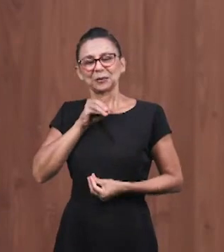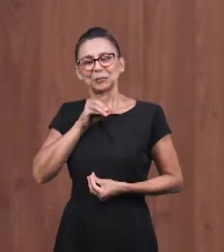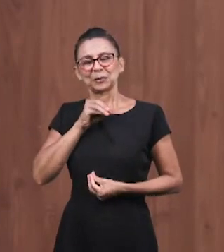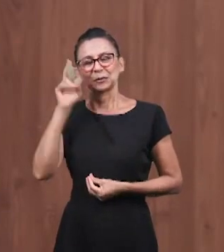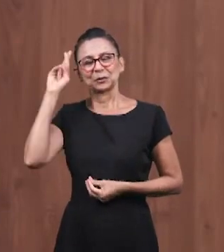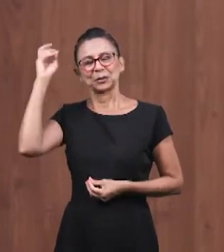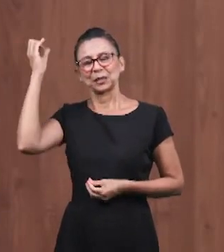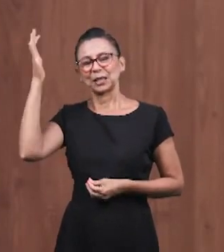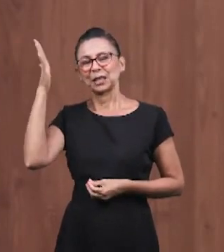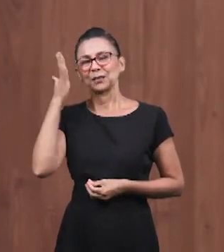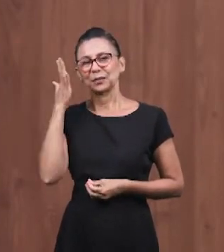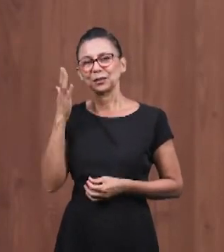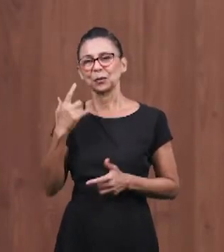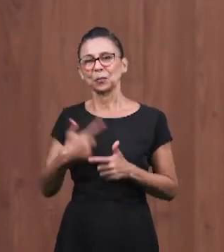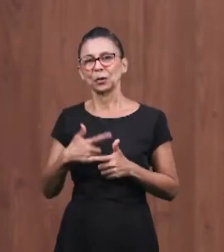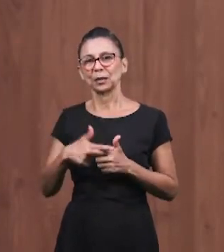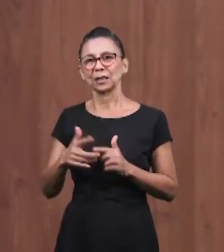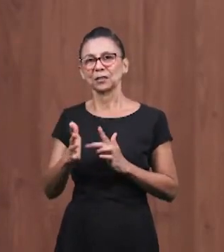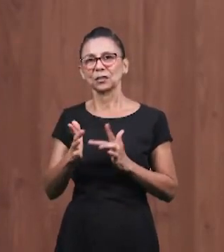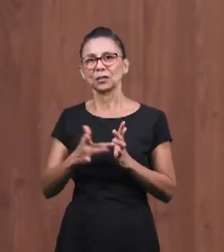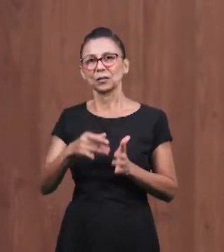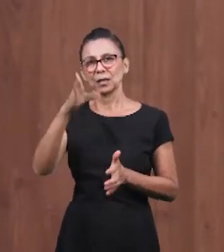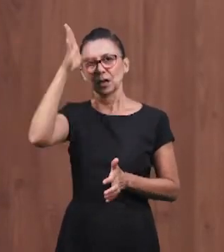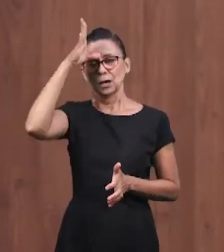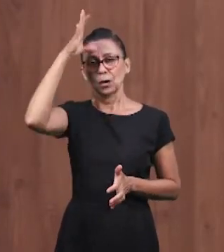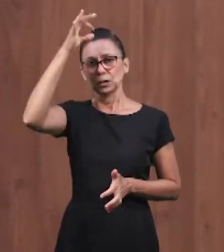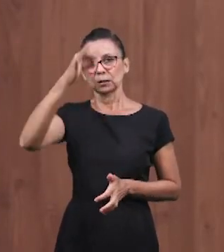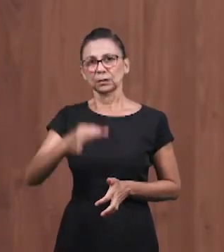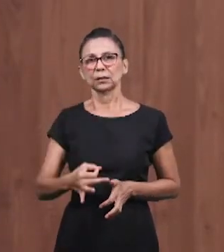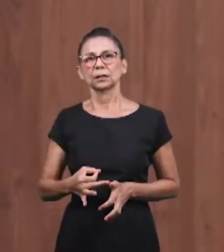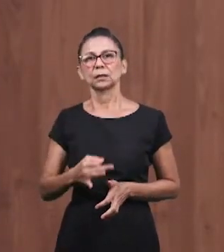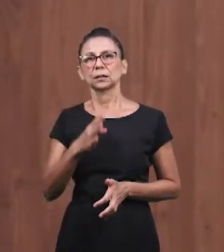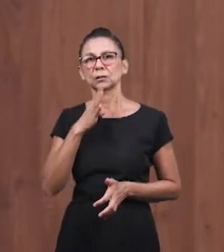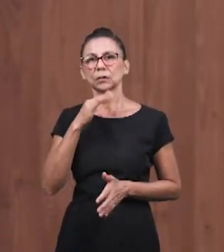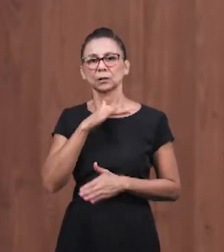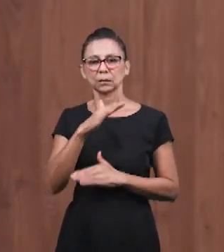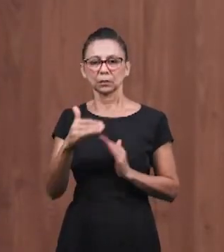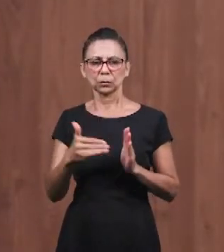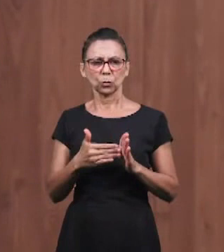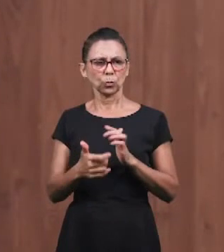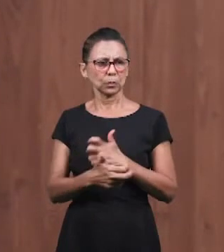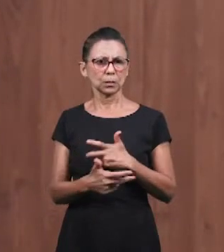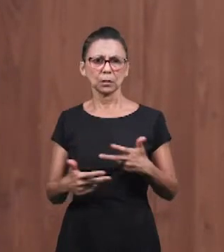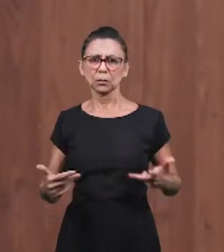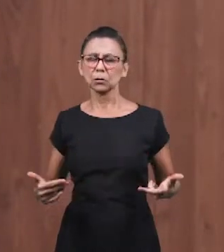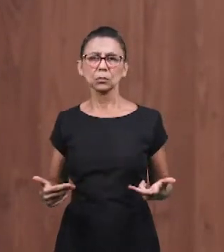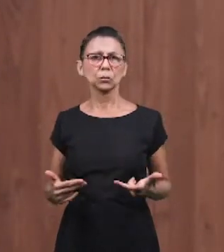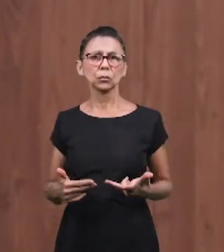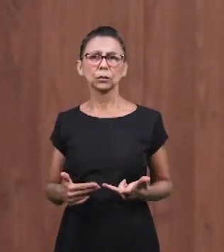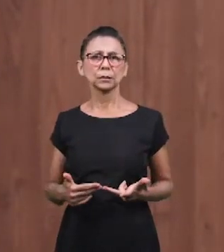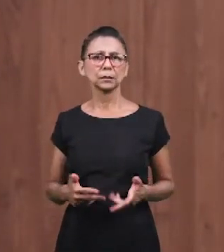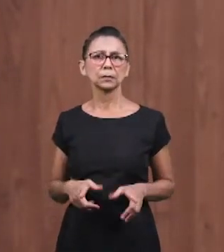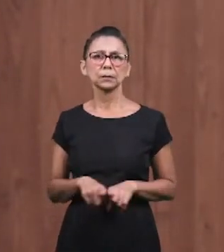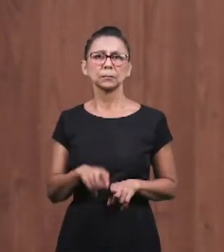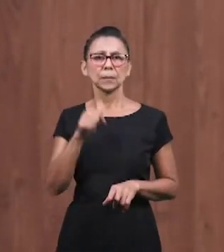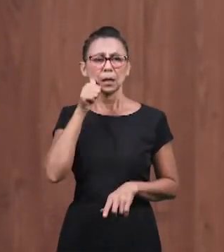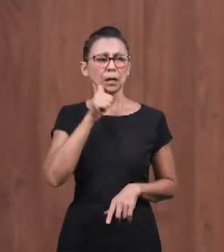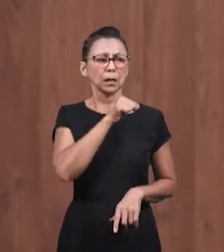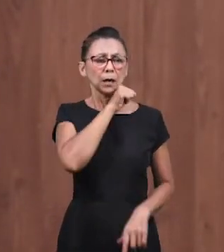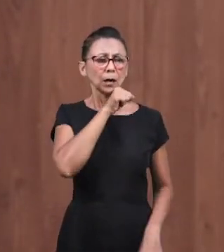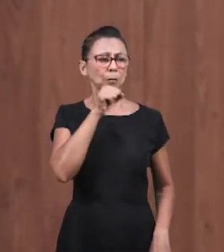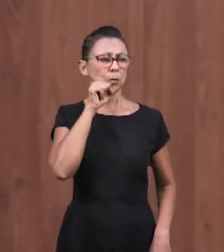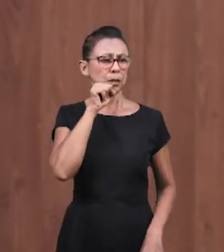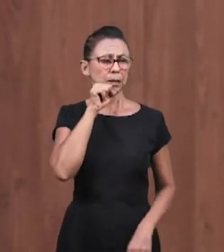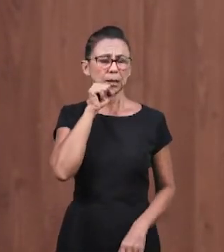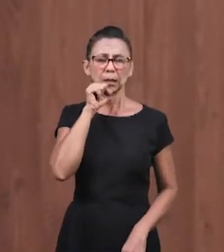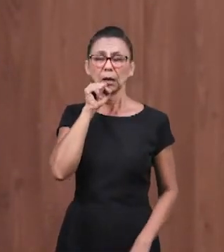porque o Senhor Jesus tem onisciência. Ele conhece todas as coisas. Isso levou aquela mulher também, naturalmente,